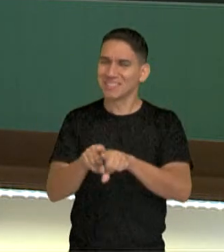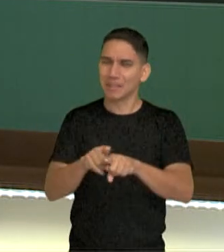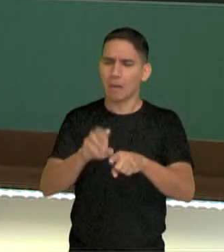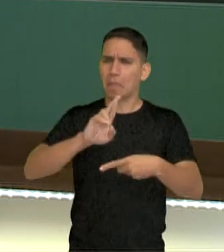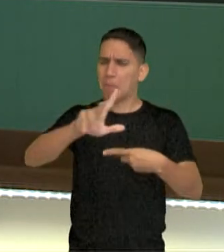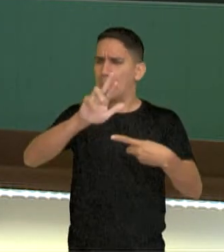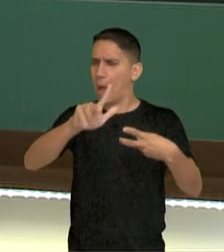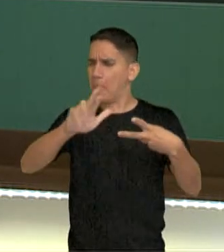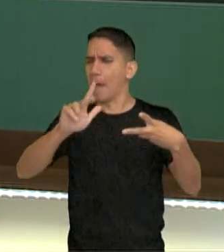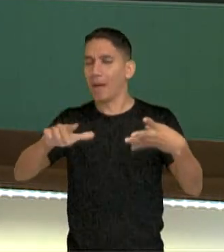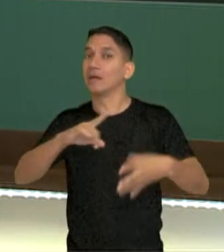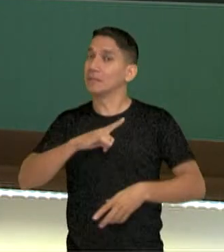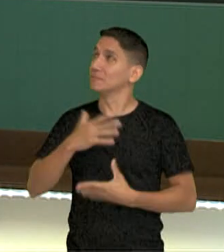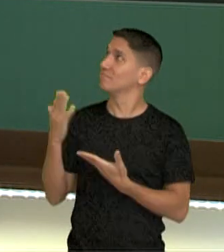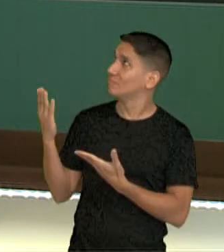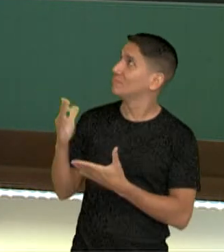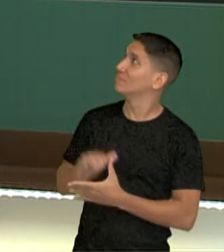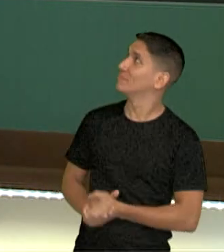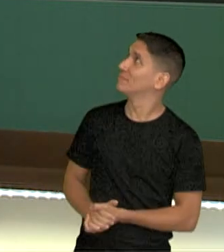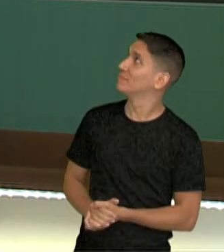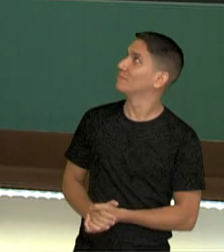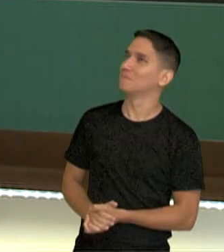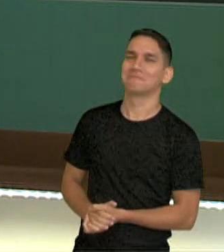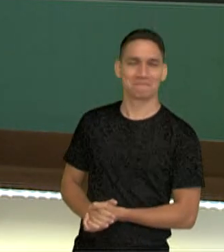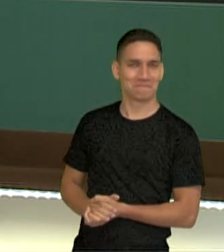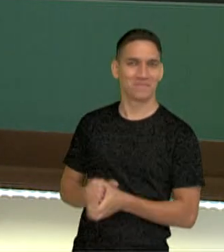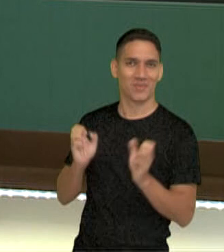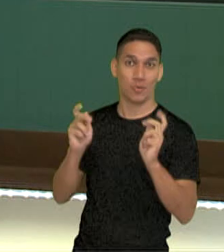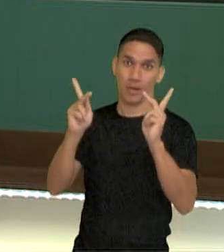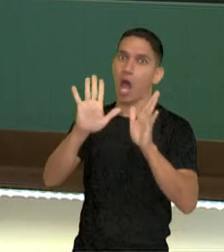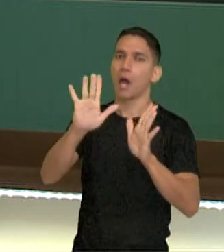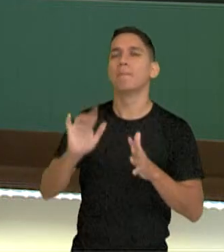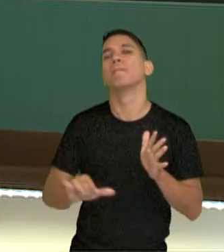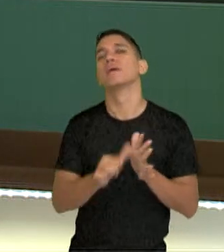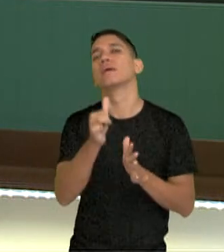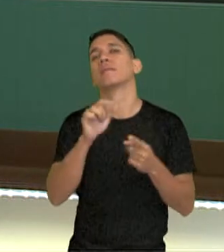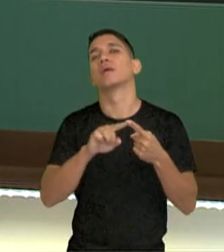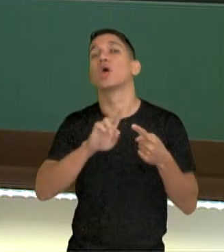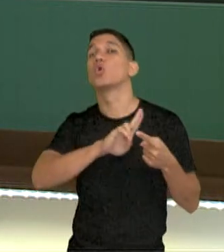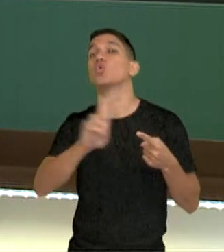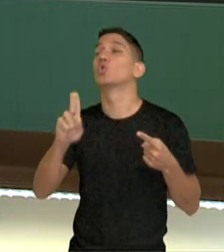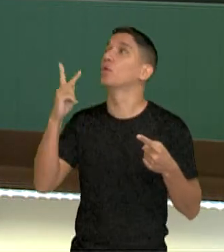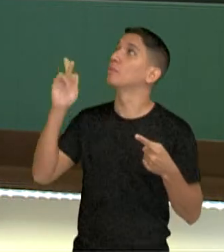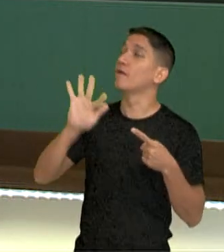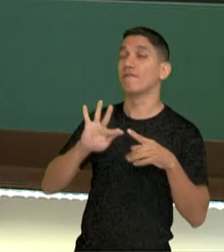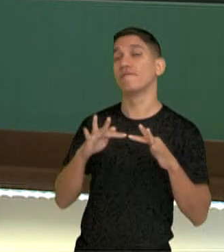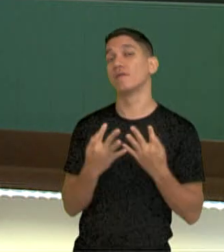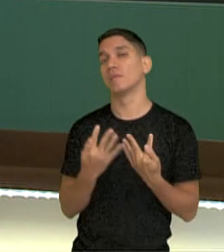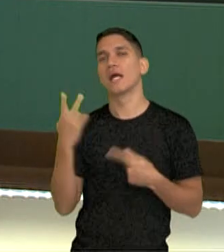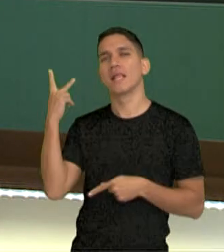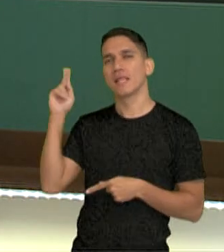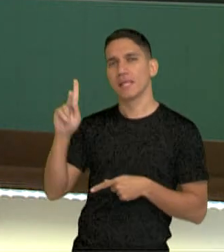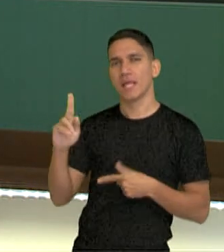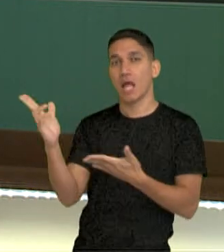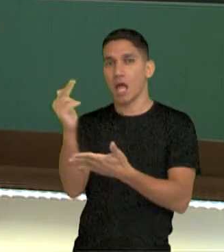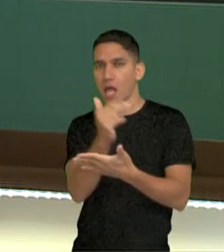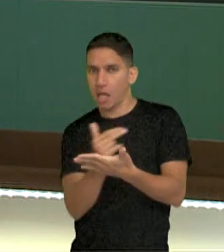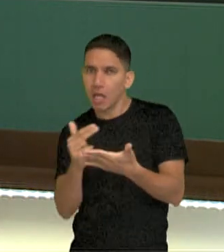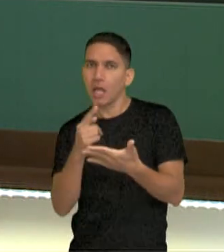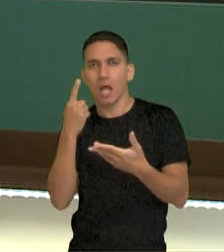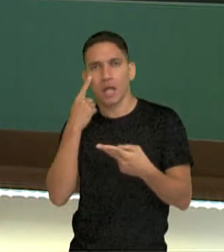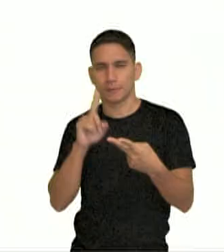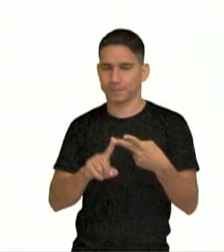coisas diferentes aqui, né? Ok. Primeiro, qual é o nome dessa família, desse cartoon?